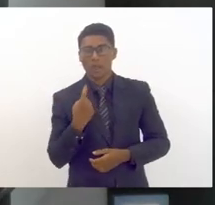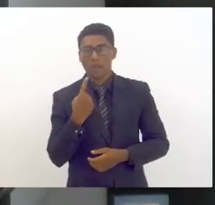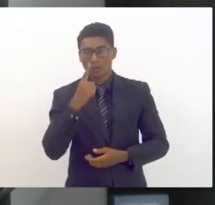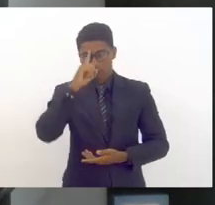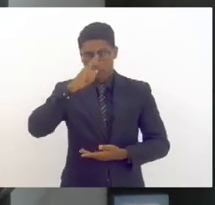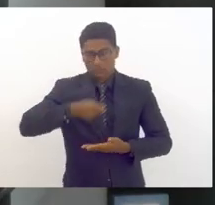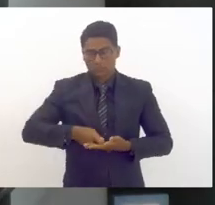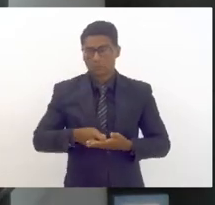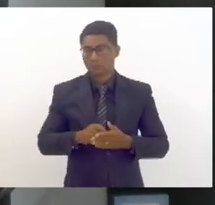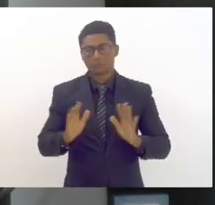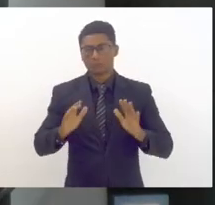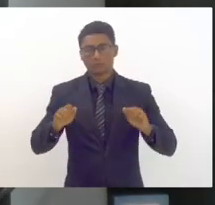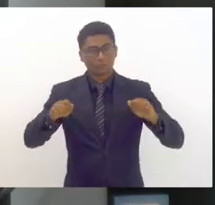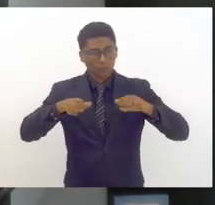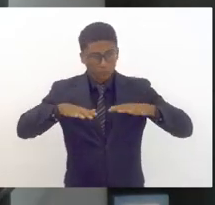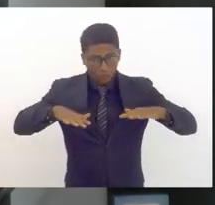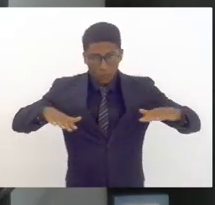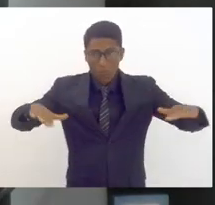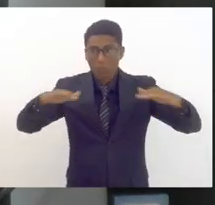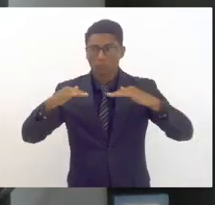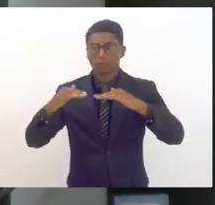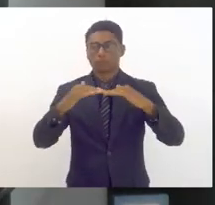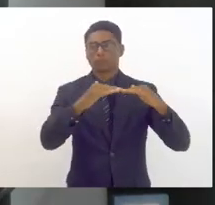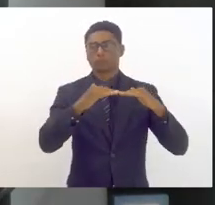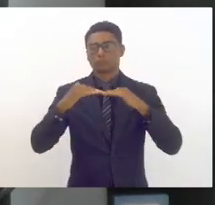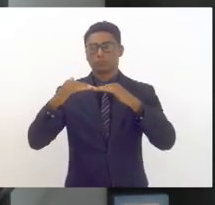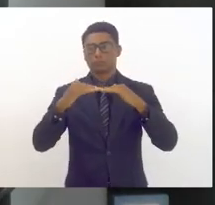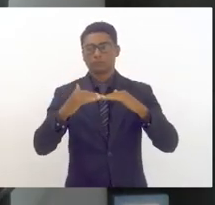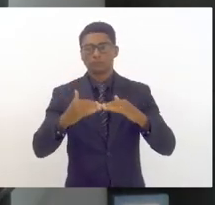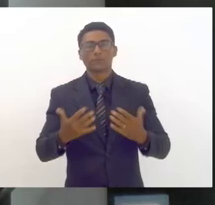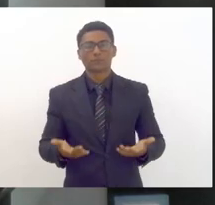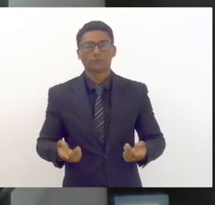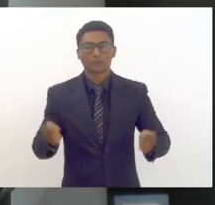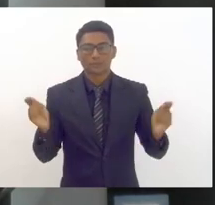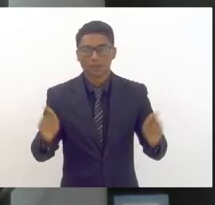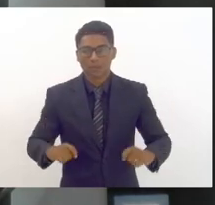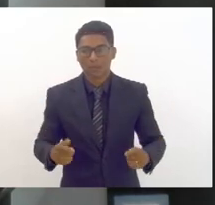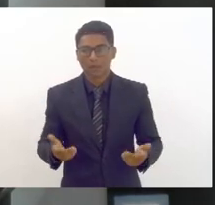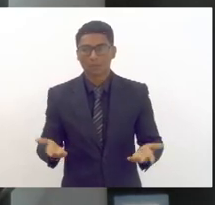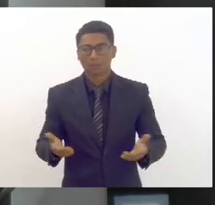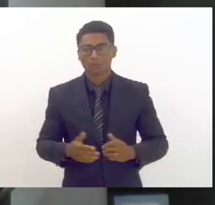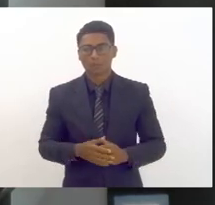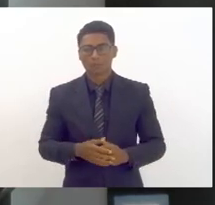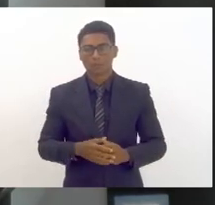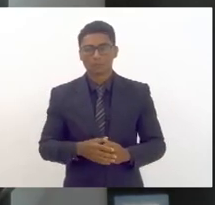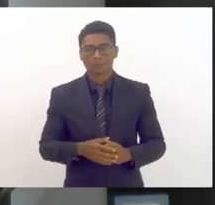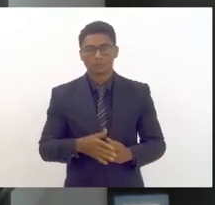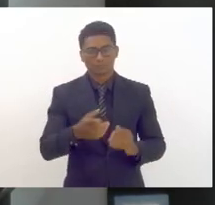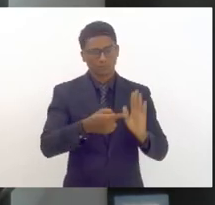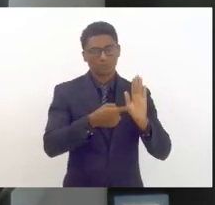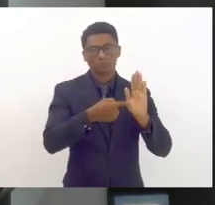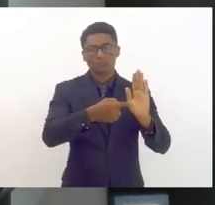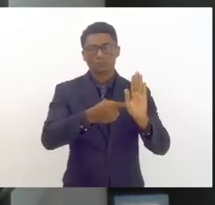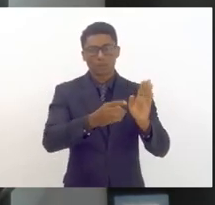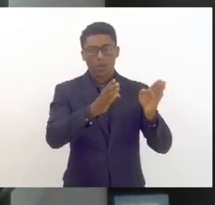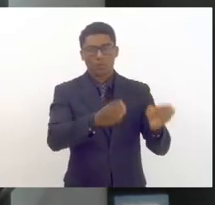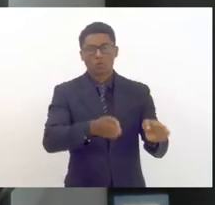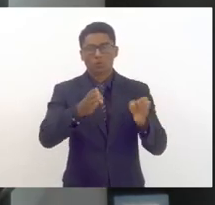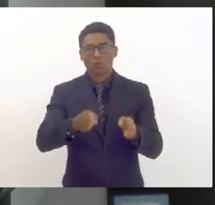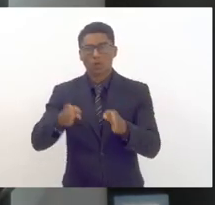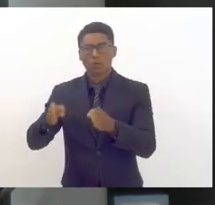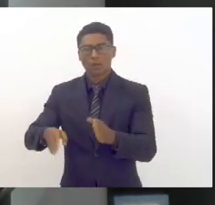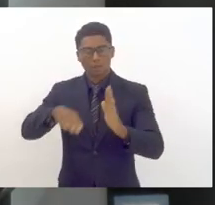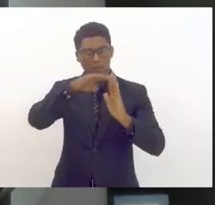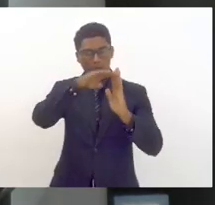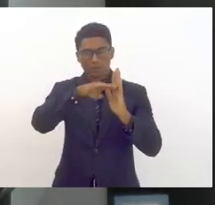de todos, né, de um consenso. É possível, Leandro, apresentar esse cronograma de execução